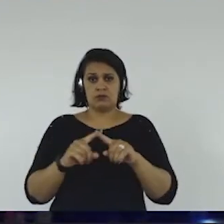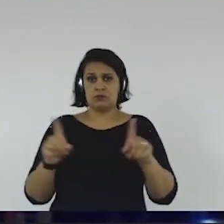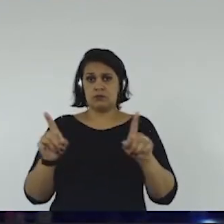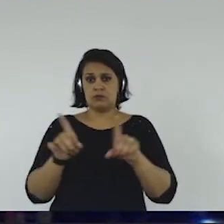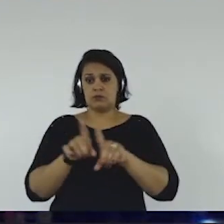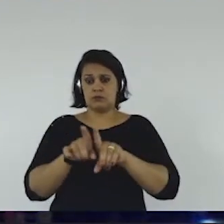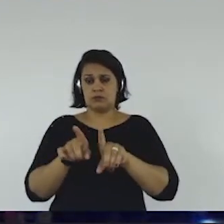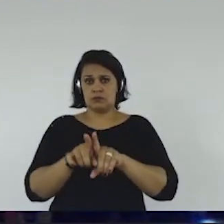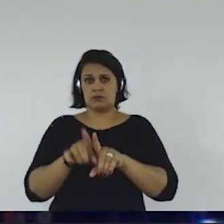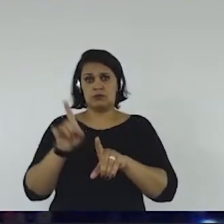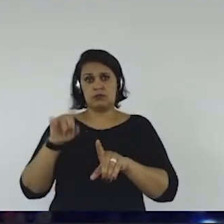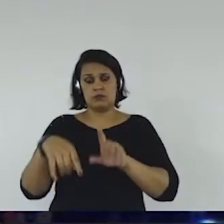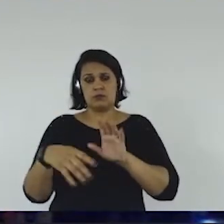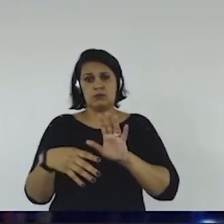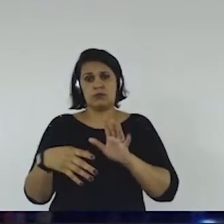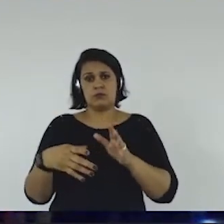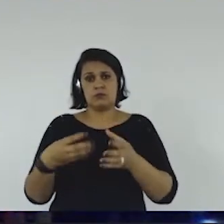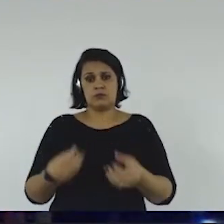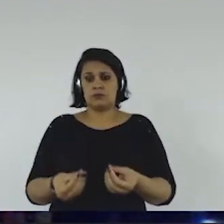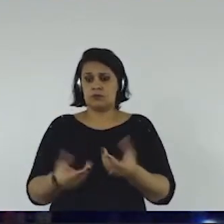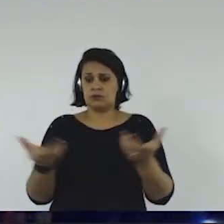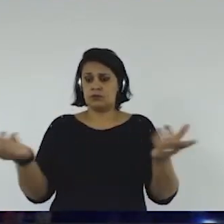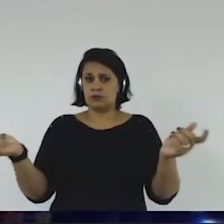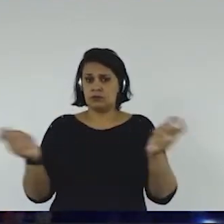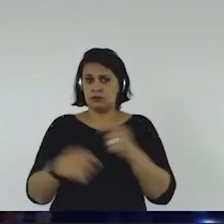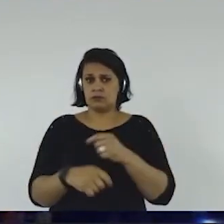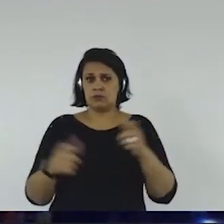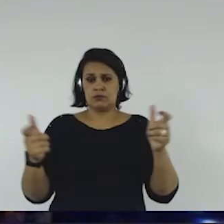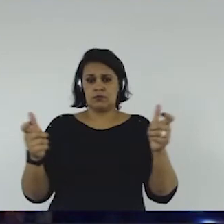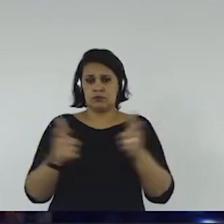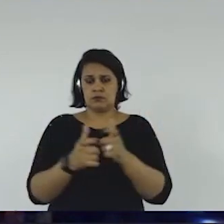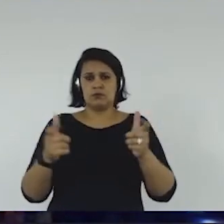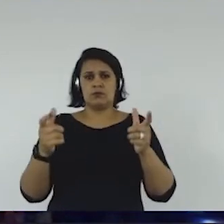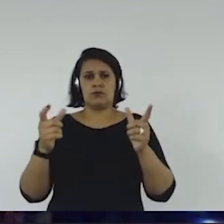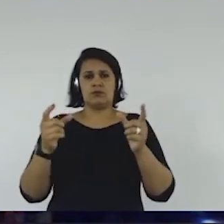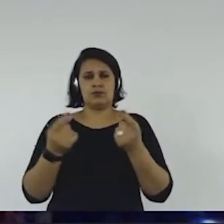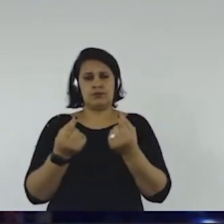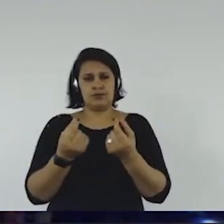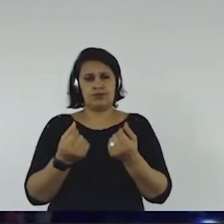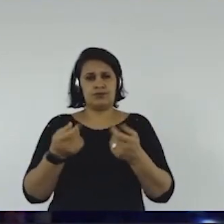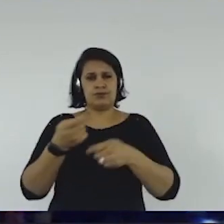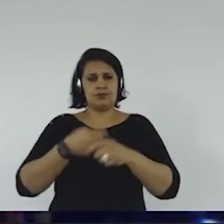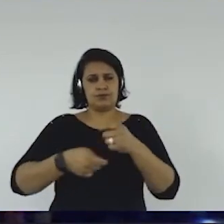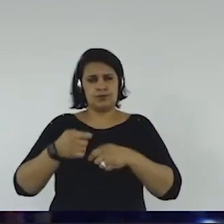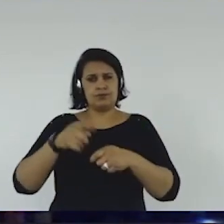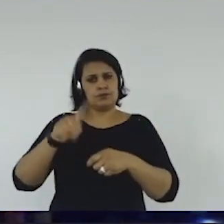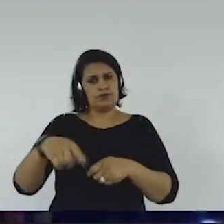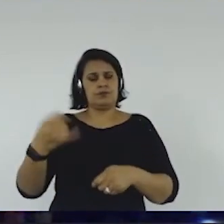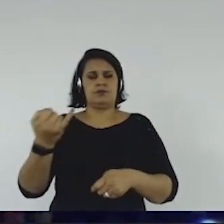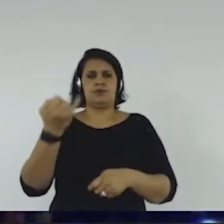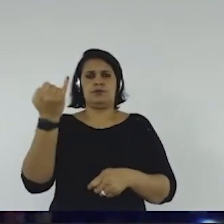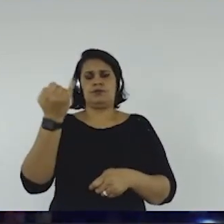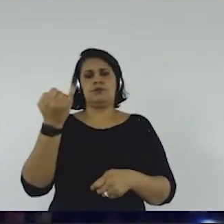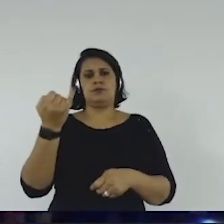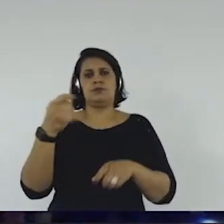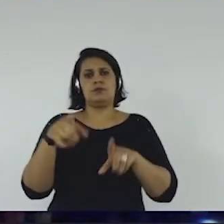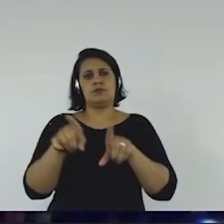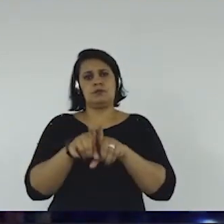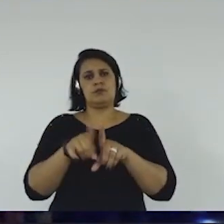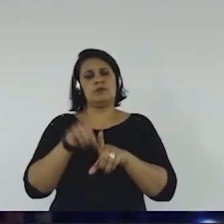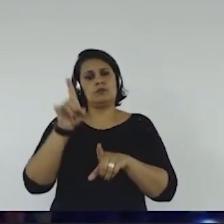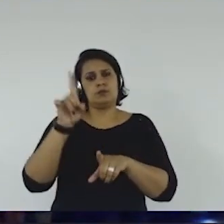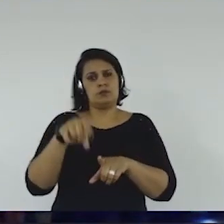de proporcionar para as partes uma redução de custos que eu acho que é extremamente importante e que será